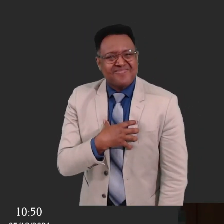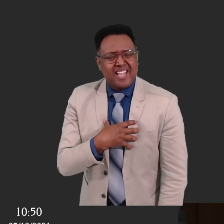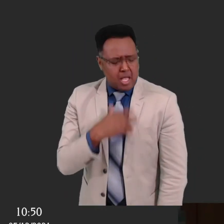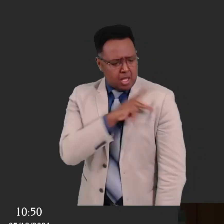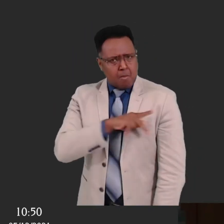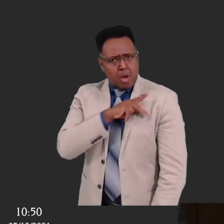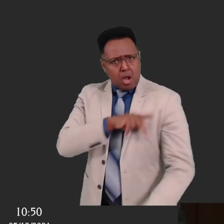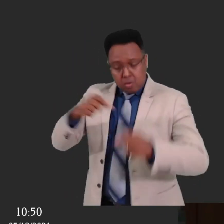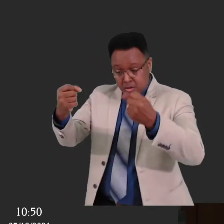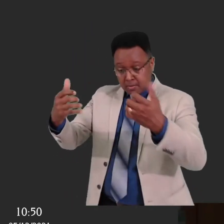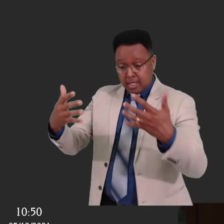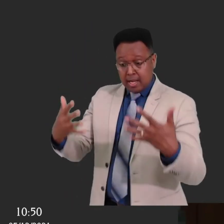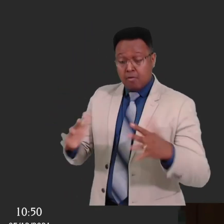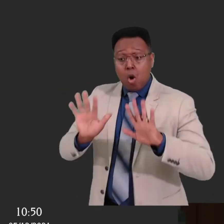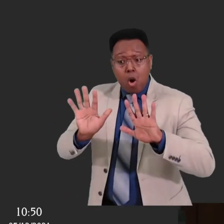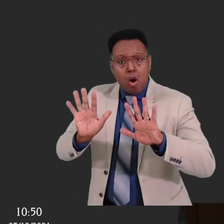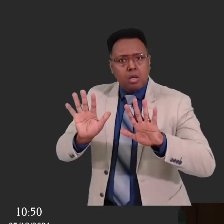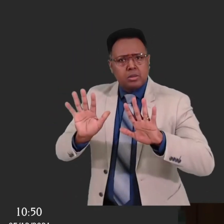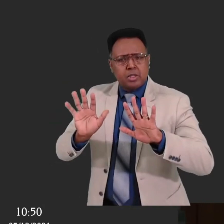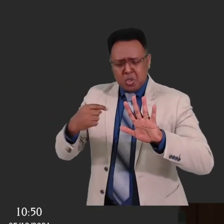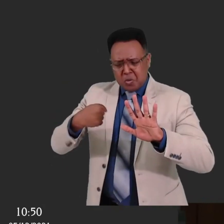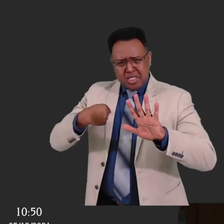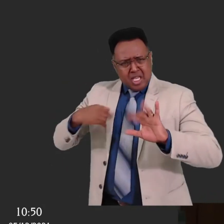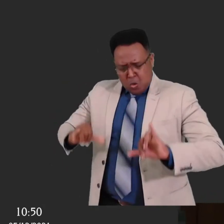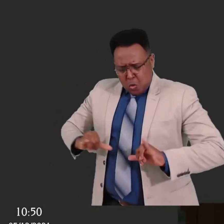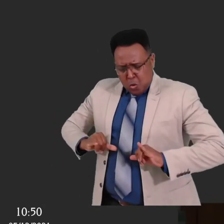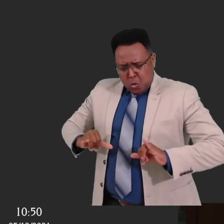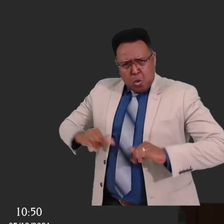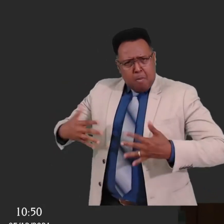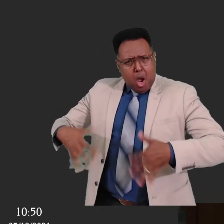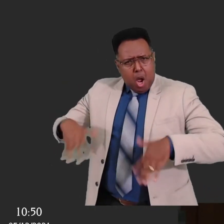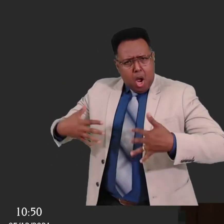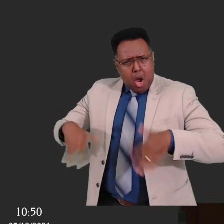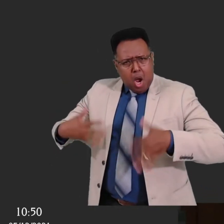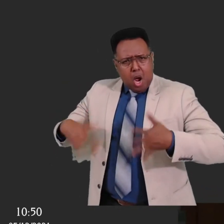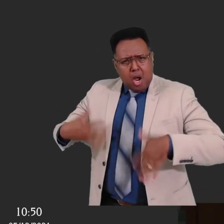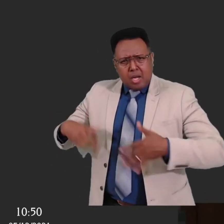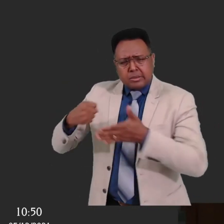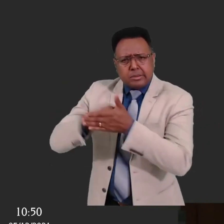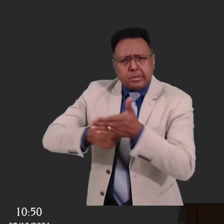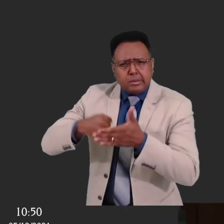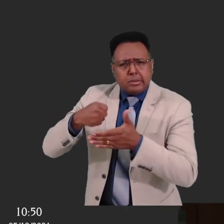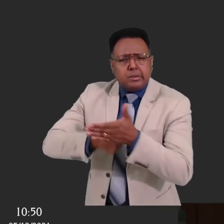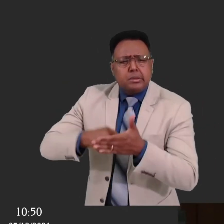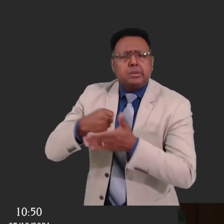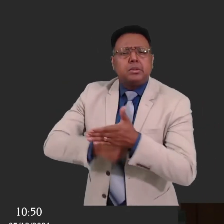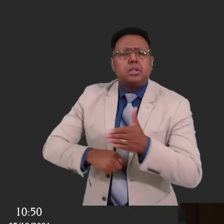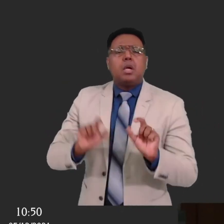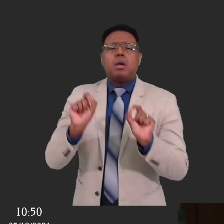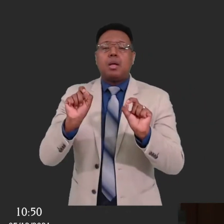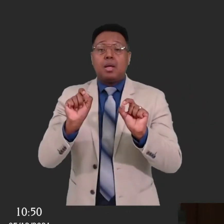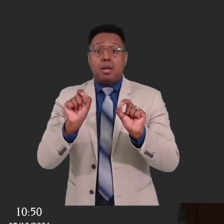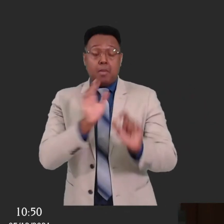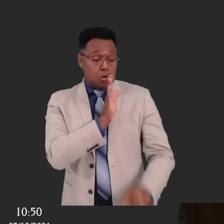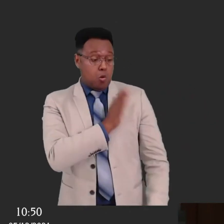que agora estamos aqui, que tenha um resultado, que sejam para que os nossos